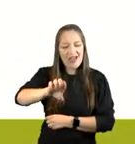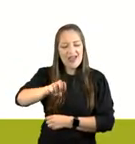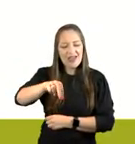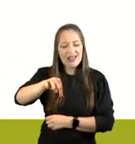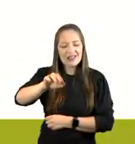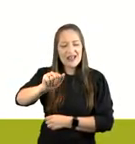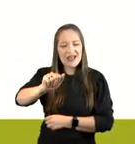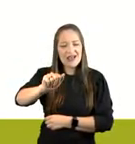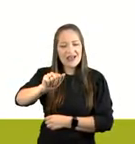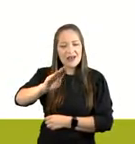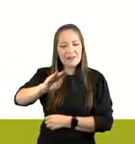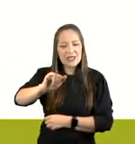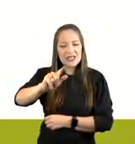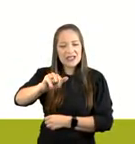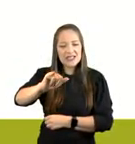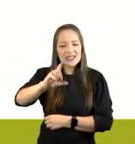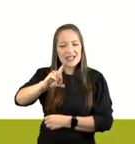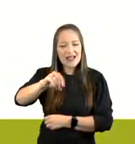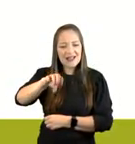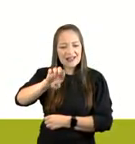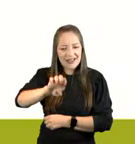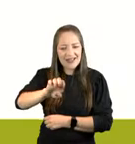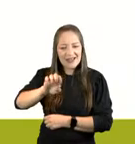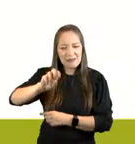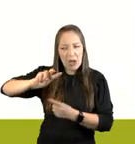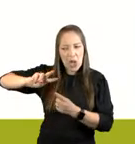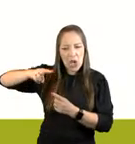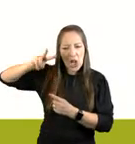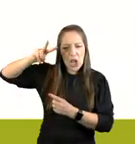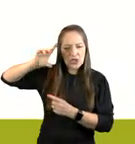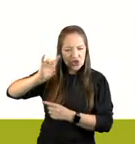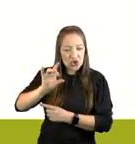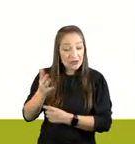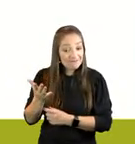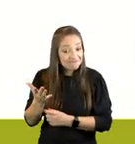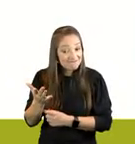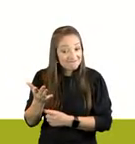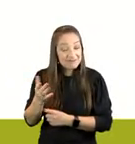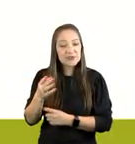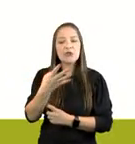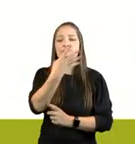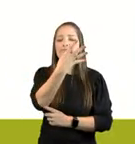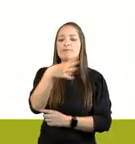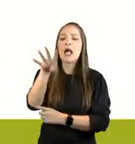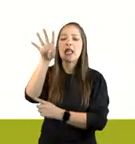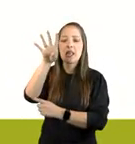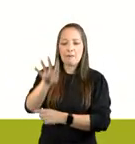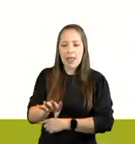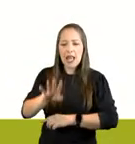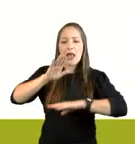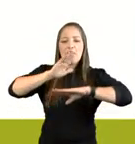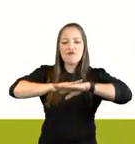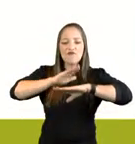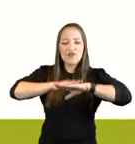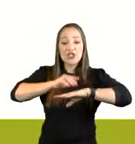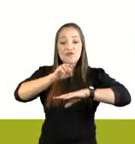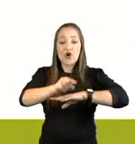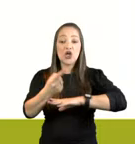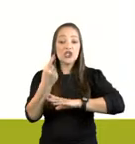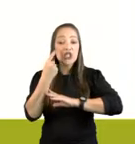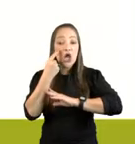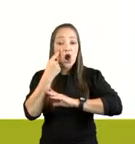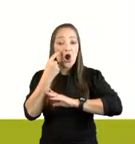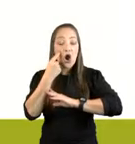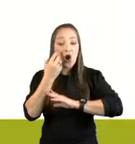potencial para aumentar o seu patrimônio. Né? Então, eu fiz algumas tabelas para vocês verificarem